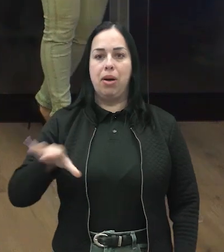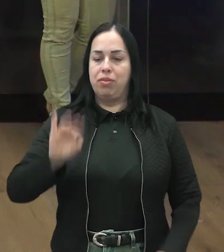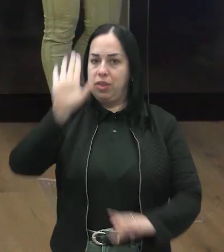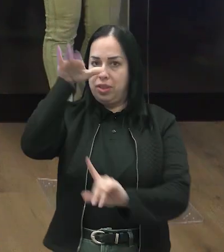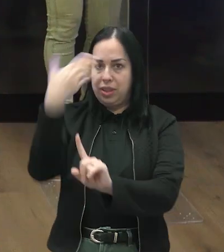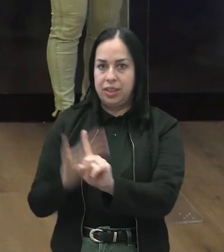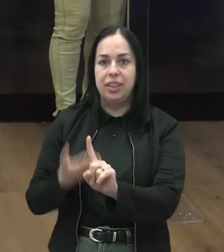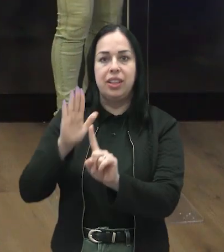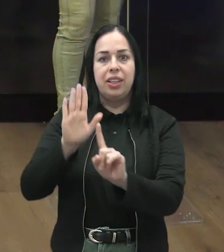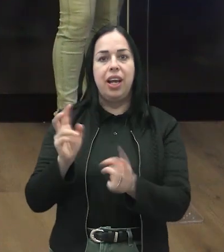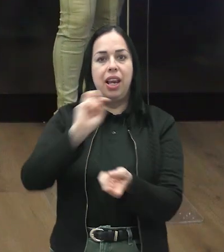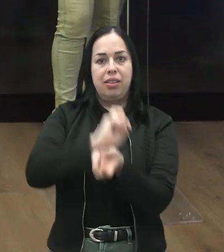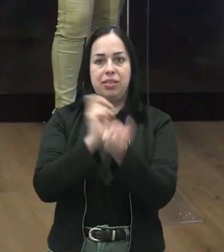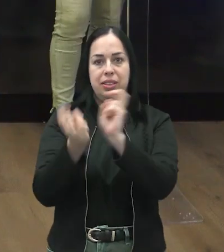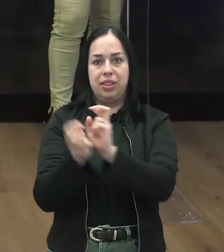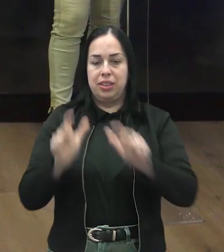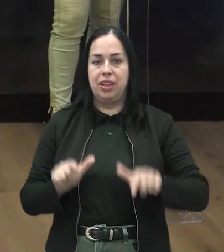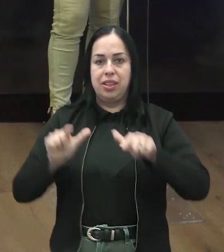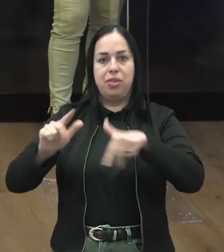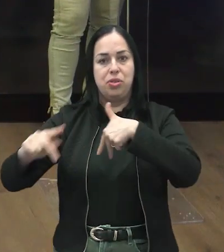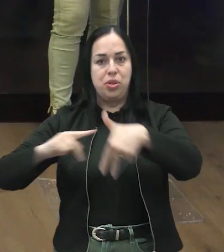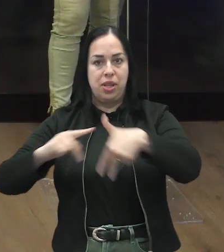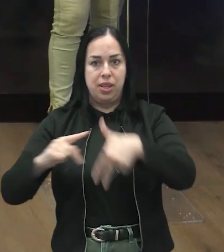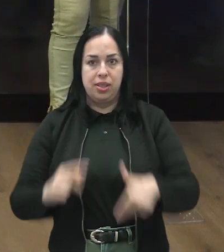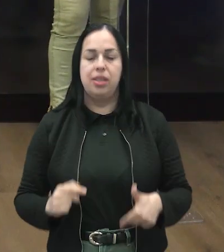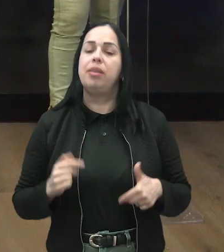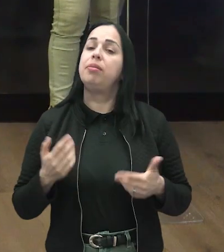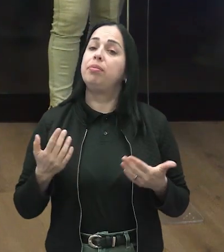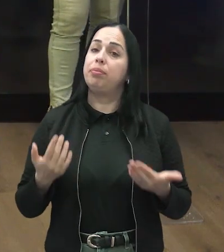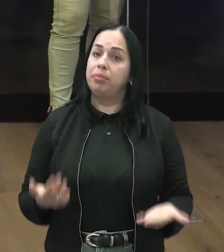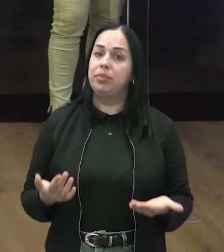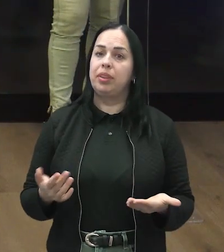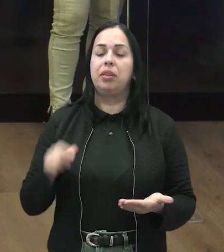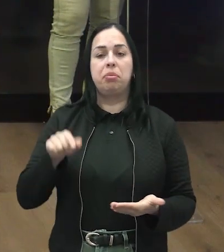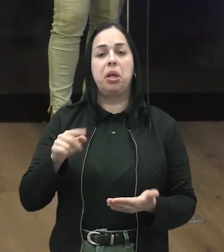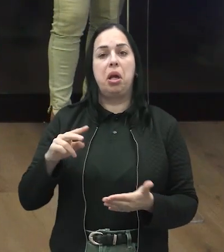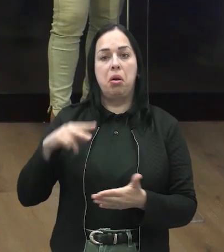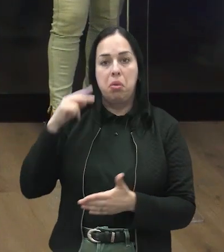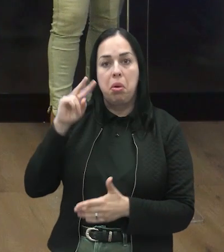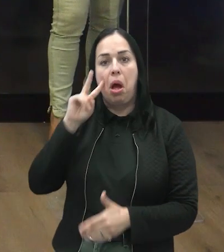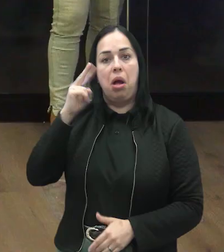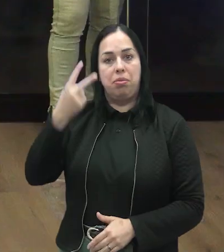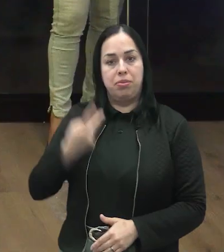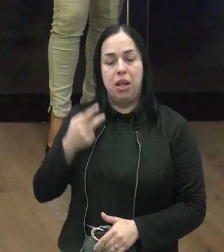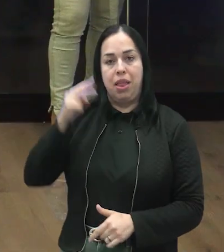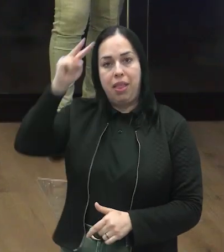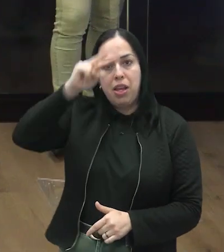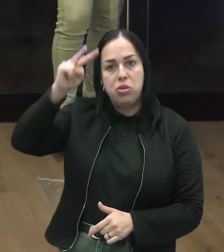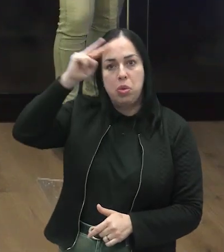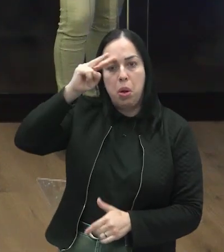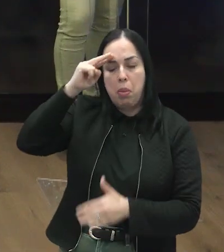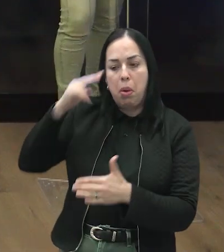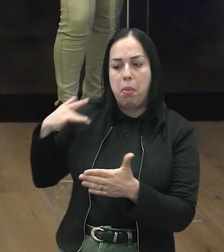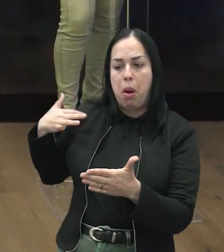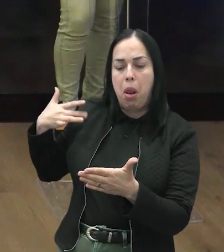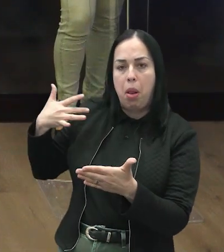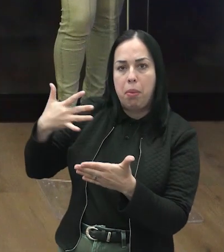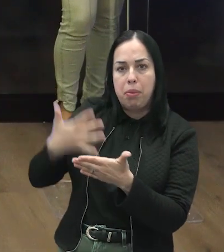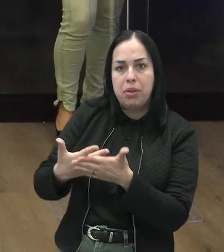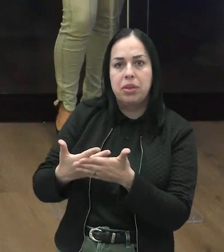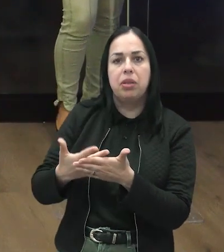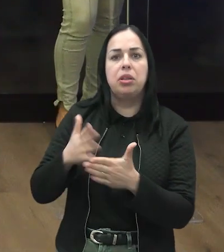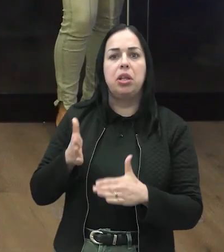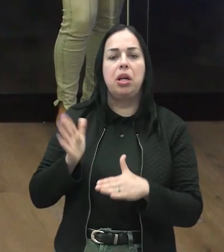O capoeirista recebeu o título de cidadão joseense, isso em reconhecimento à história construída no município e